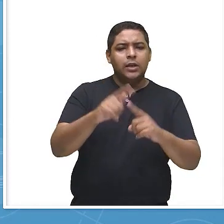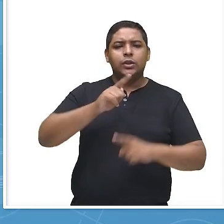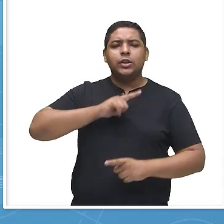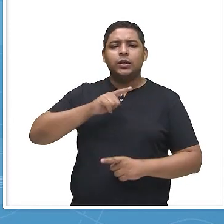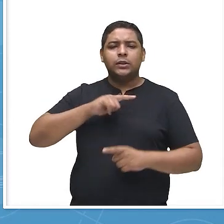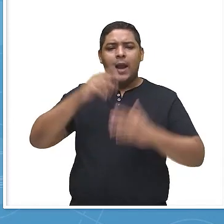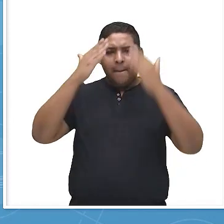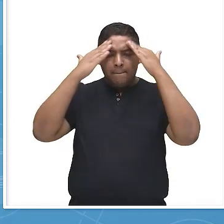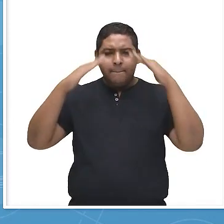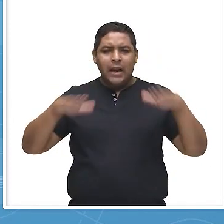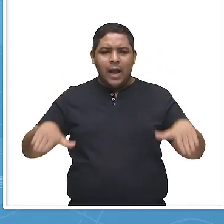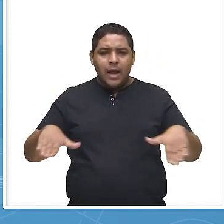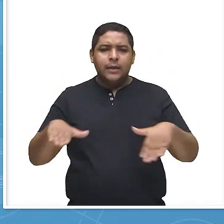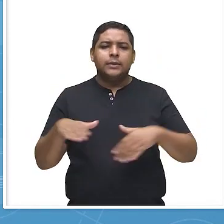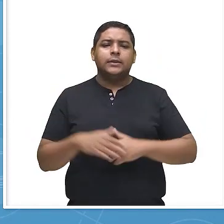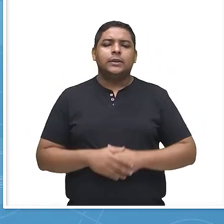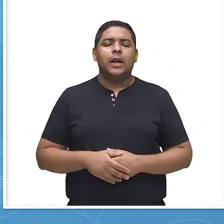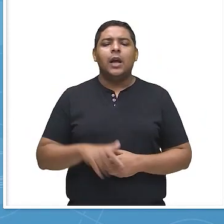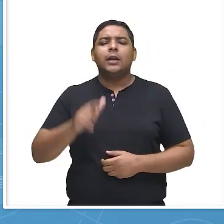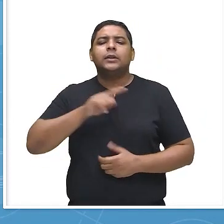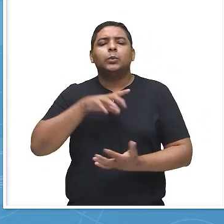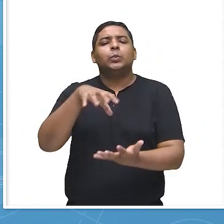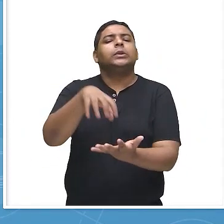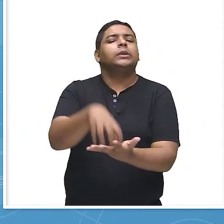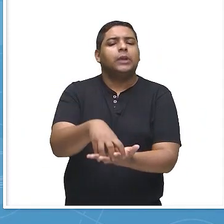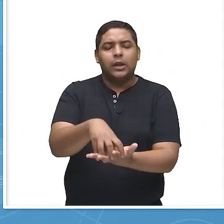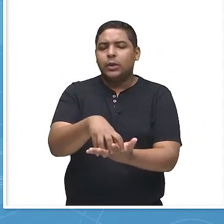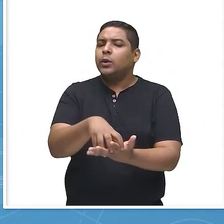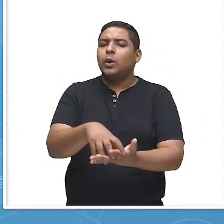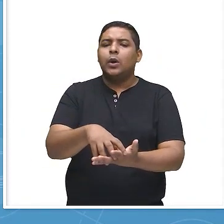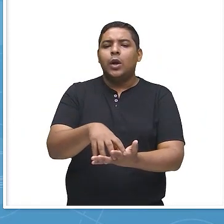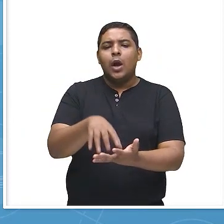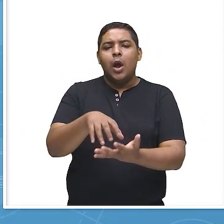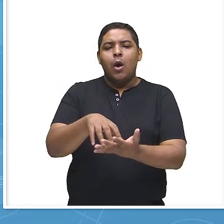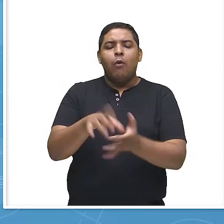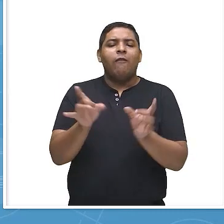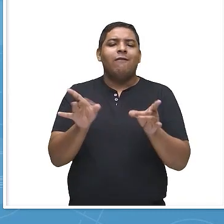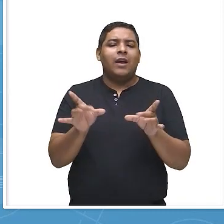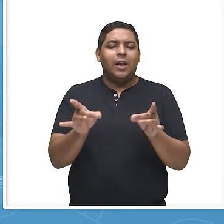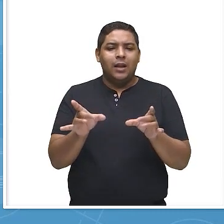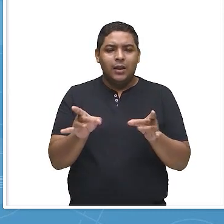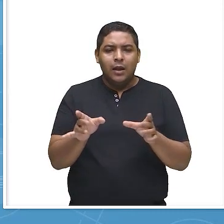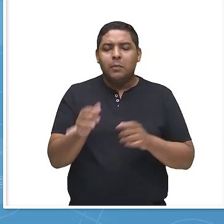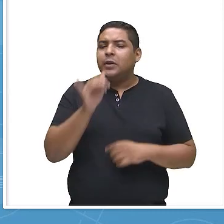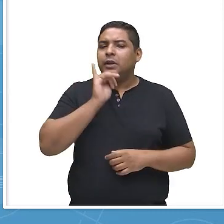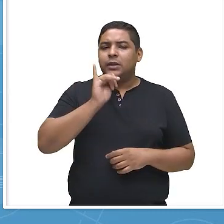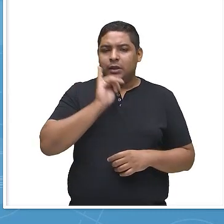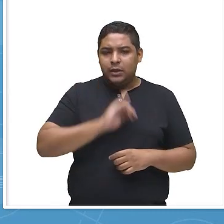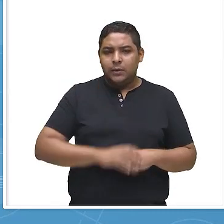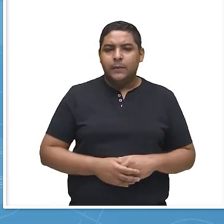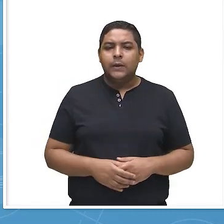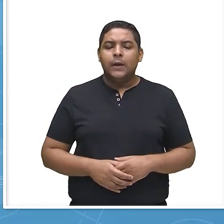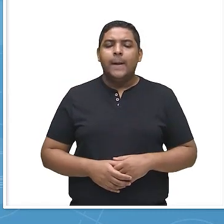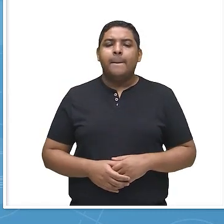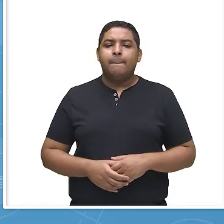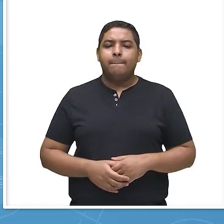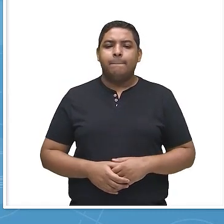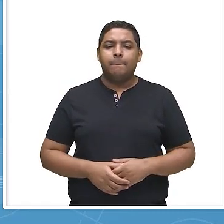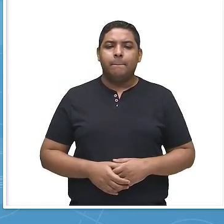a prefeitura, tem o centro comercial, né? Então você pode classificar, uma forma de classificação geográfica